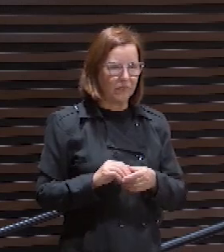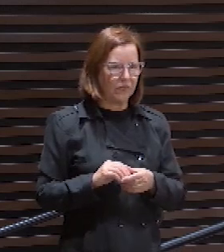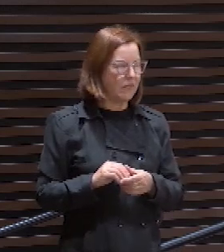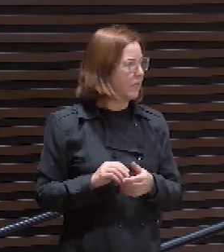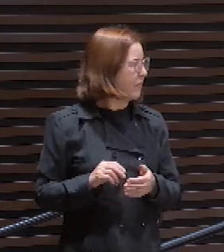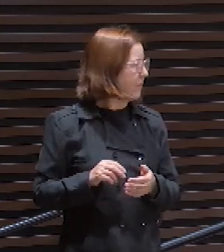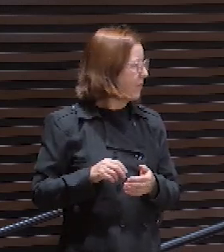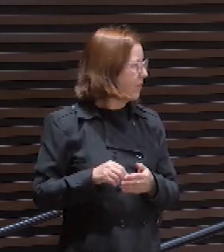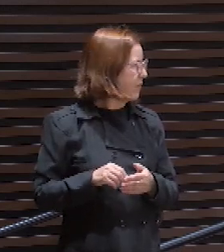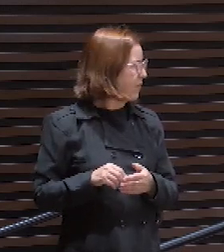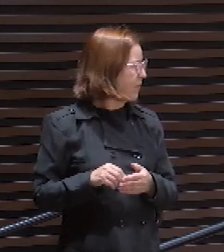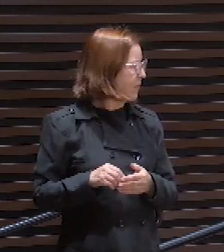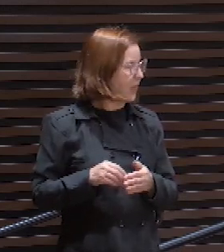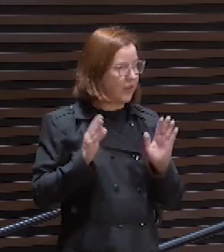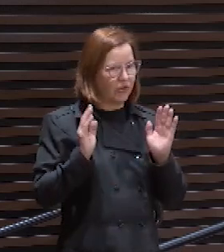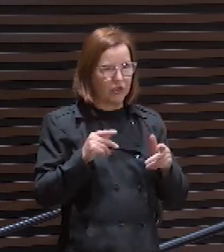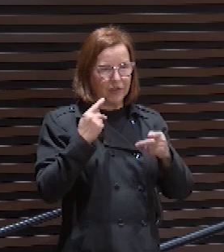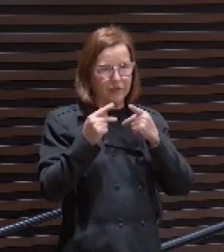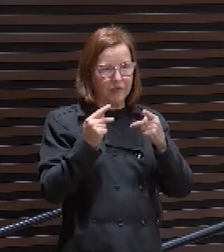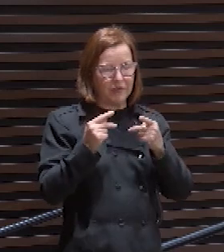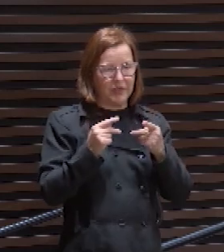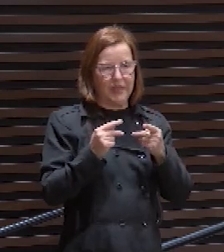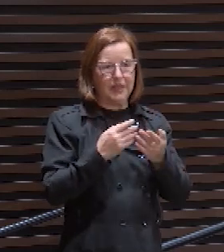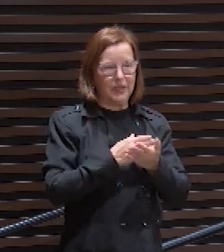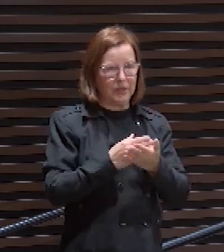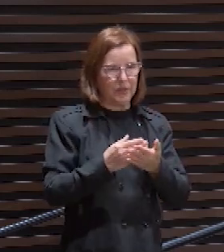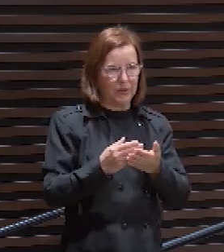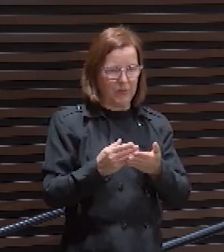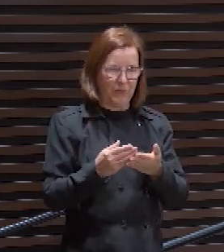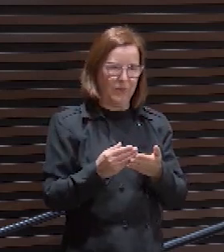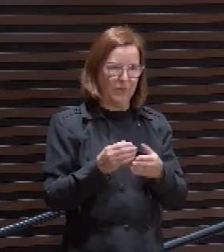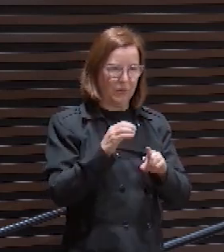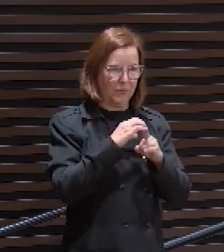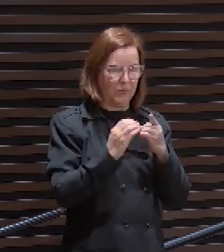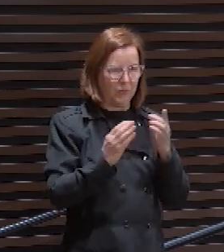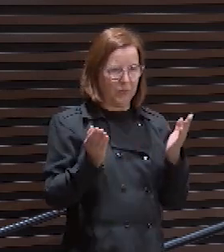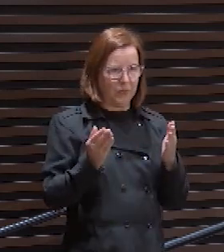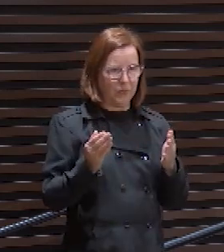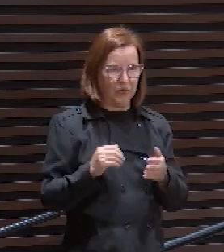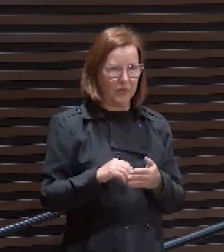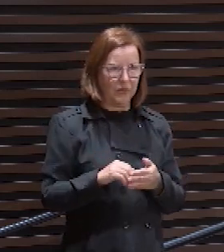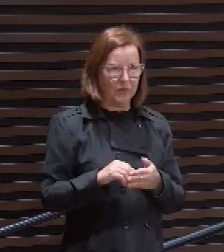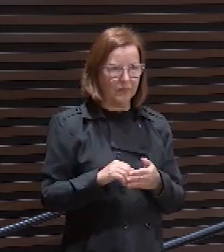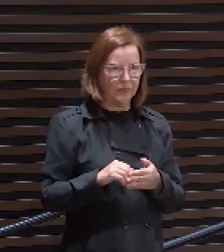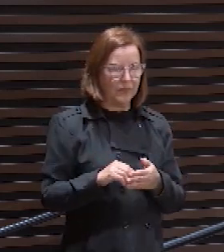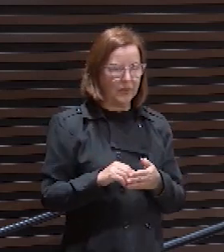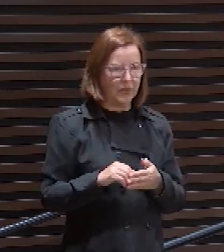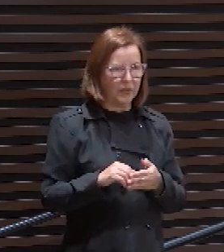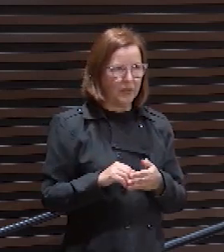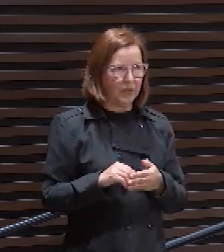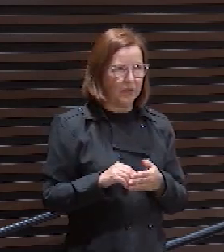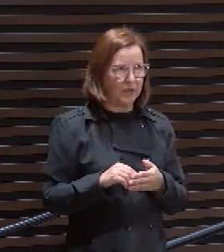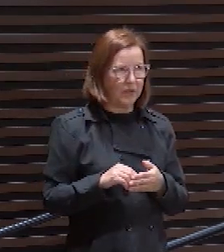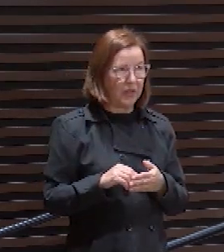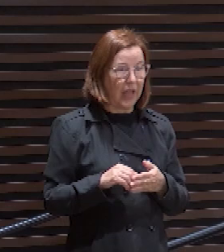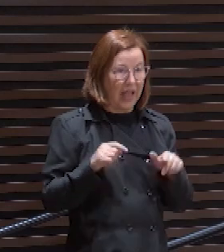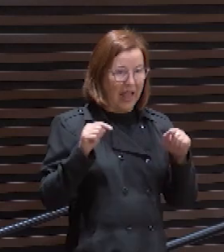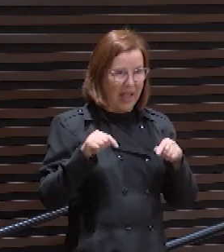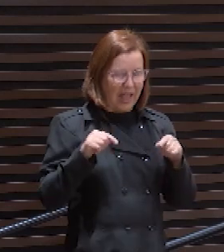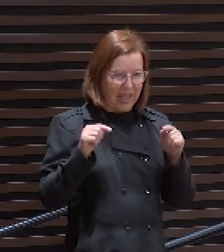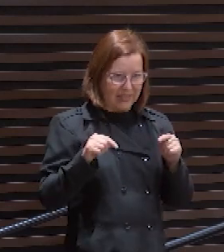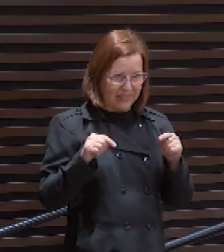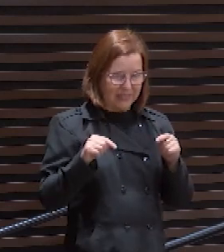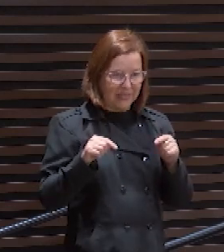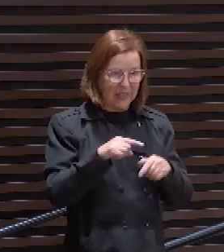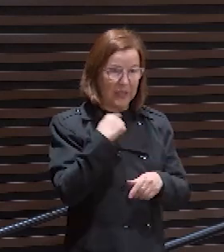lugar proibido, que nem eu falei no começo do sermão, mas em locais normais como os nossos, nós ainda temos certa liberdade de nos reunirmos,